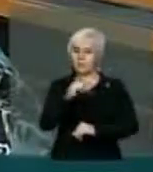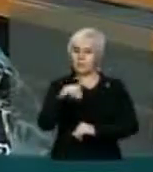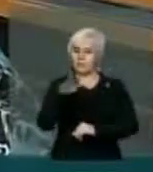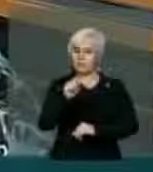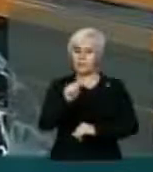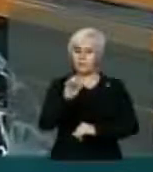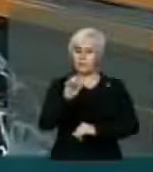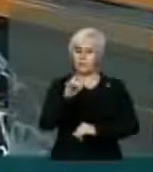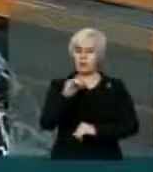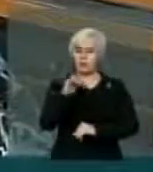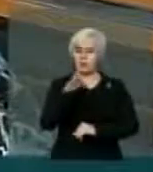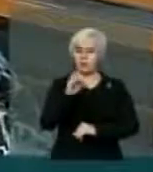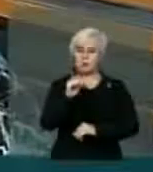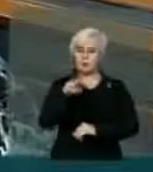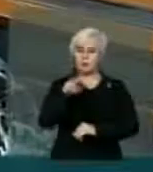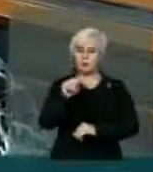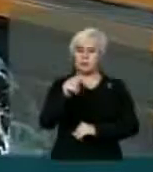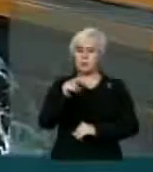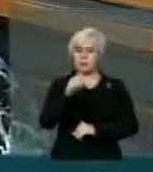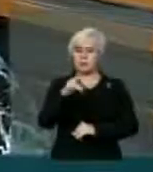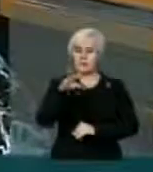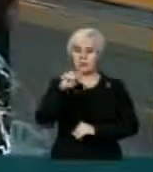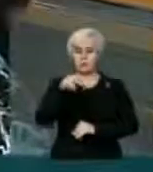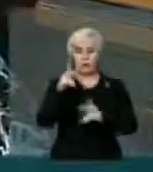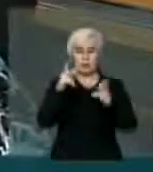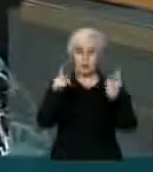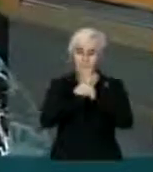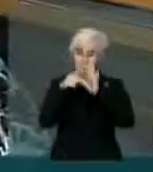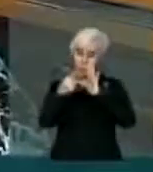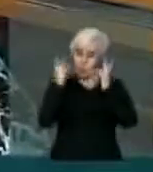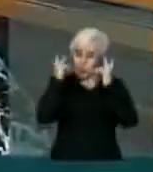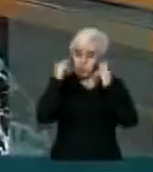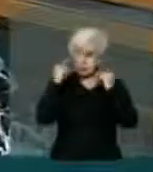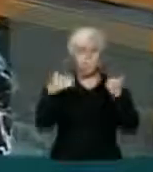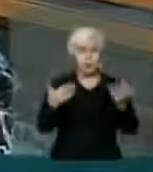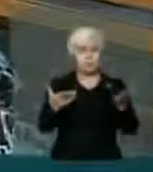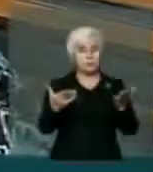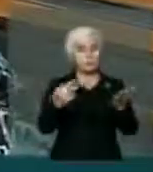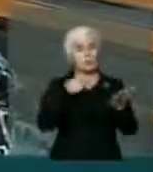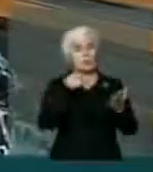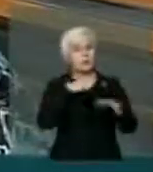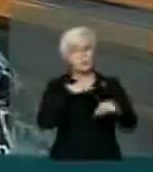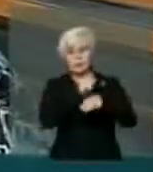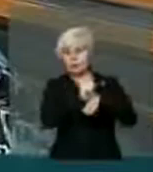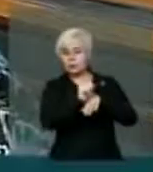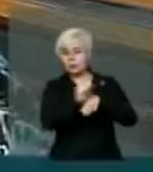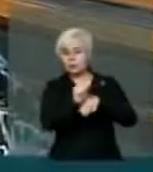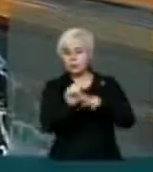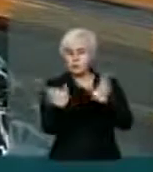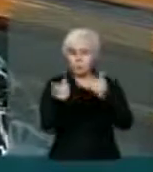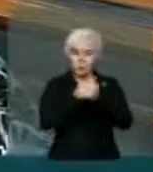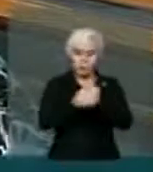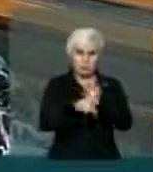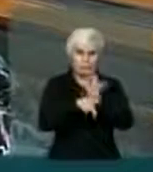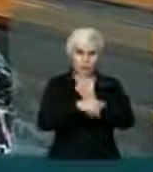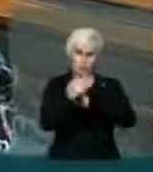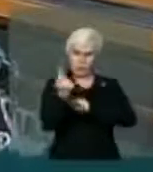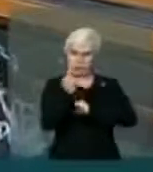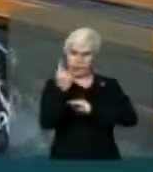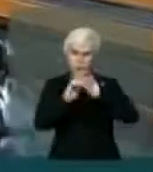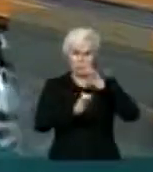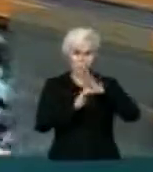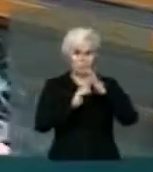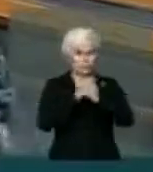que é de propriedade, é um patrimônio natural e que não pode ser usurpado da forma como se faz.